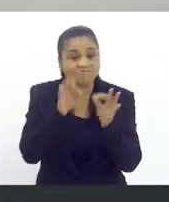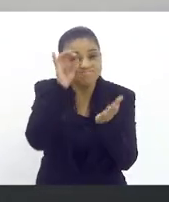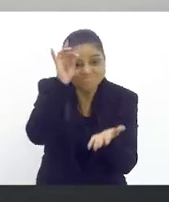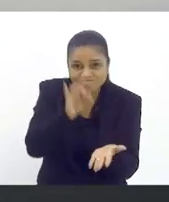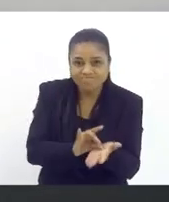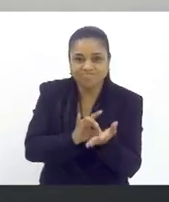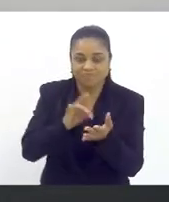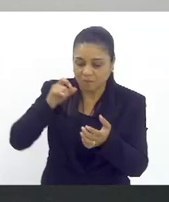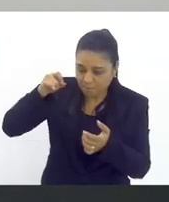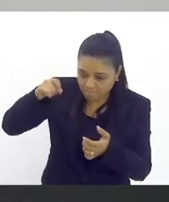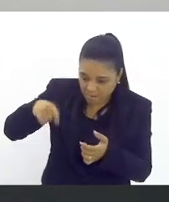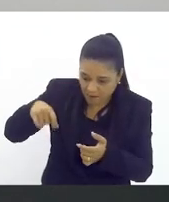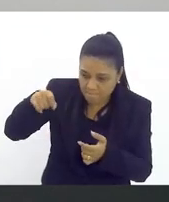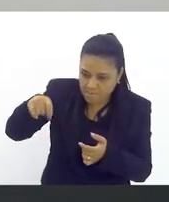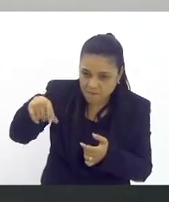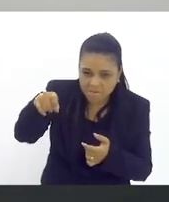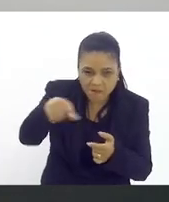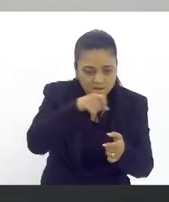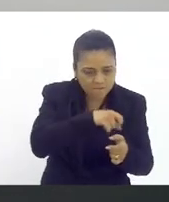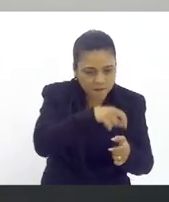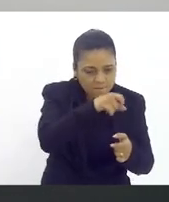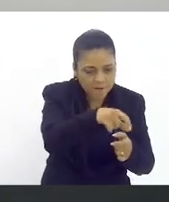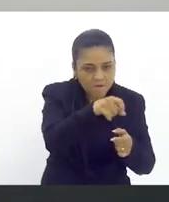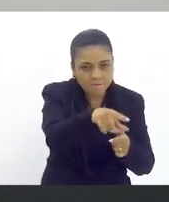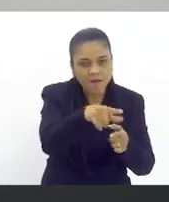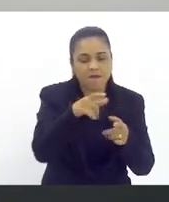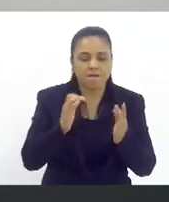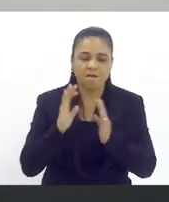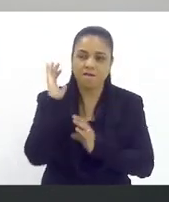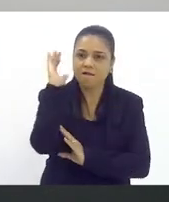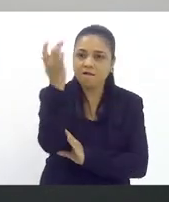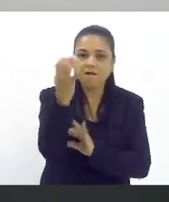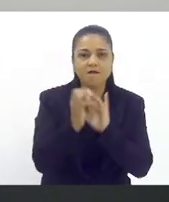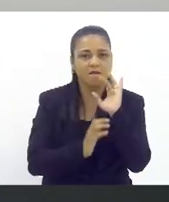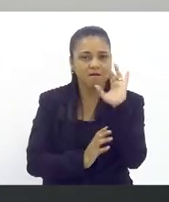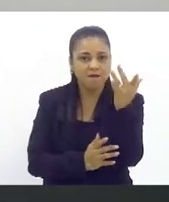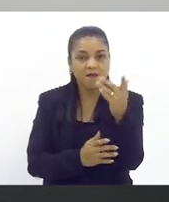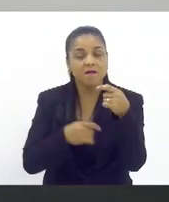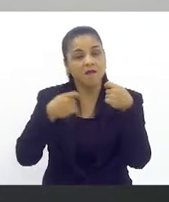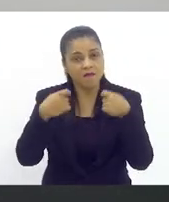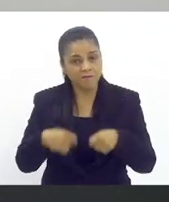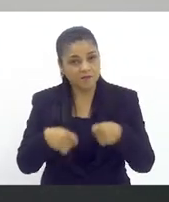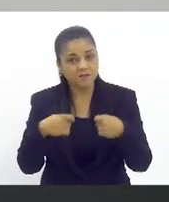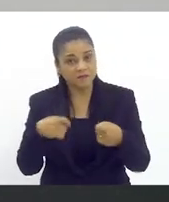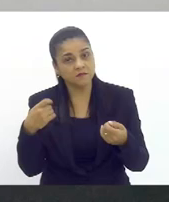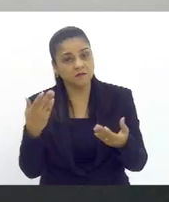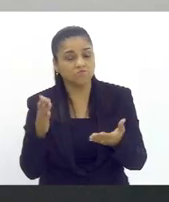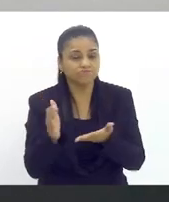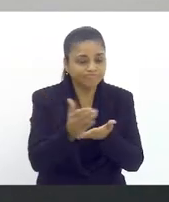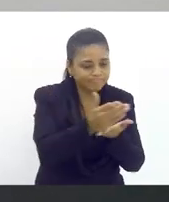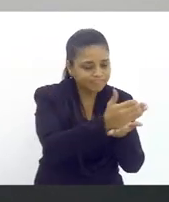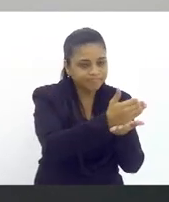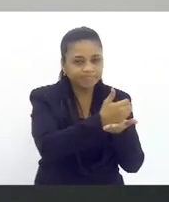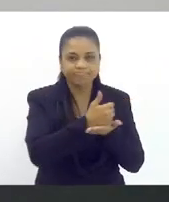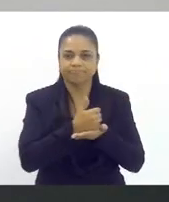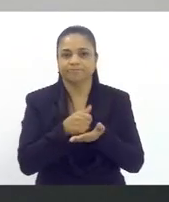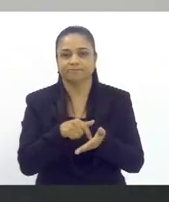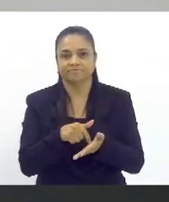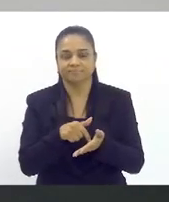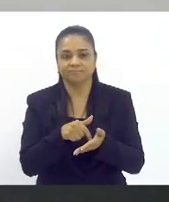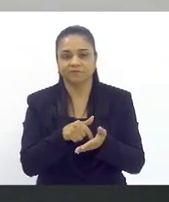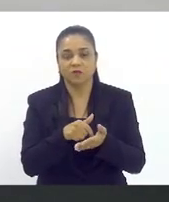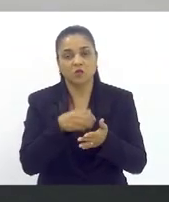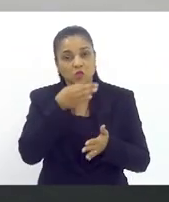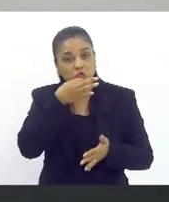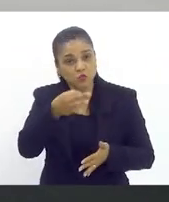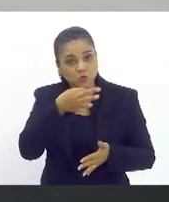de app E para isso tem que ser homologado Eu Vou sugerir depois que haja